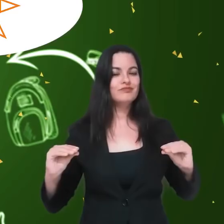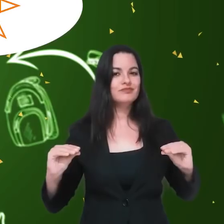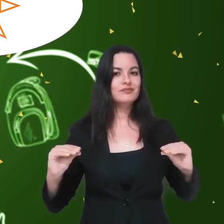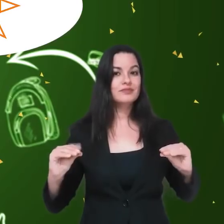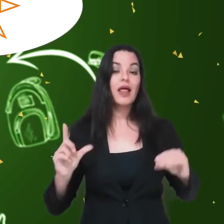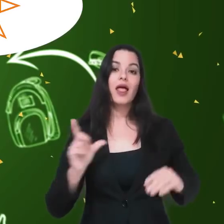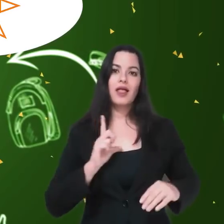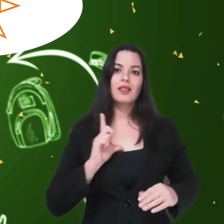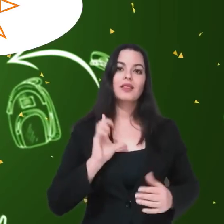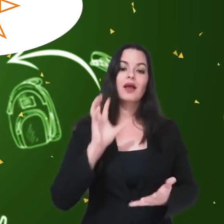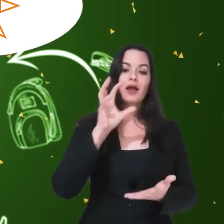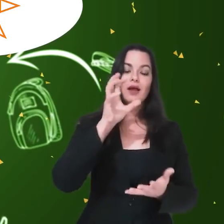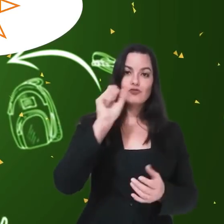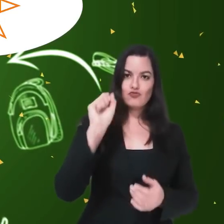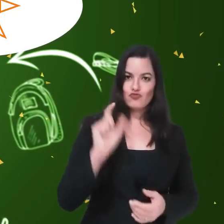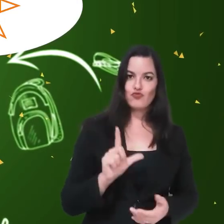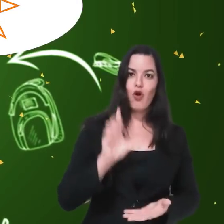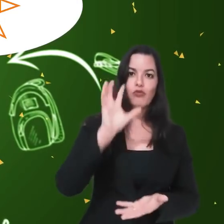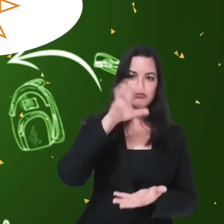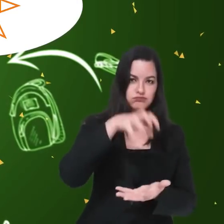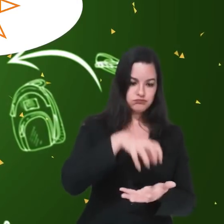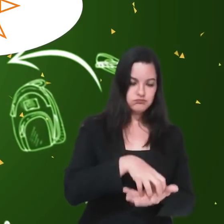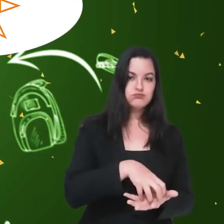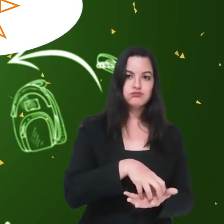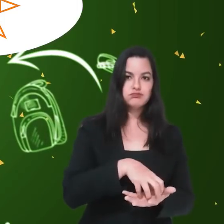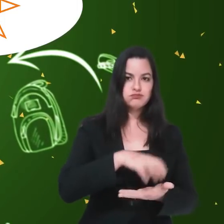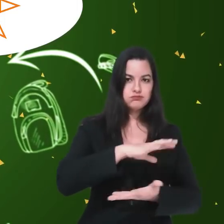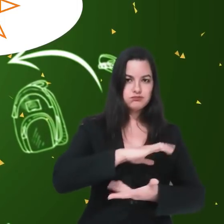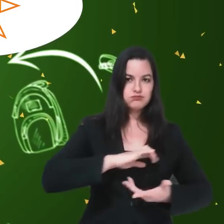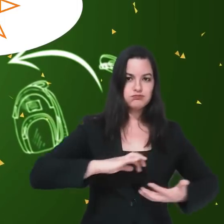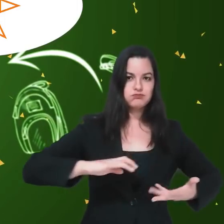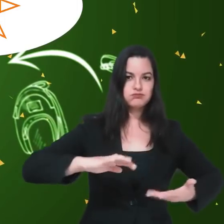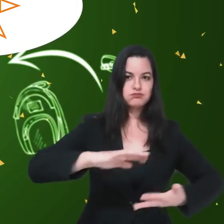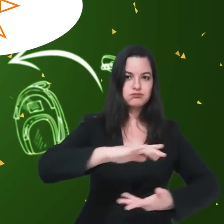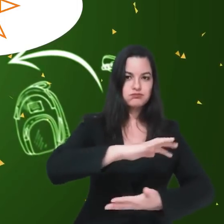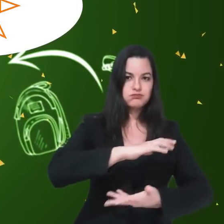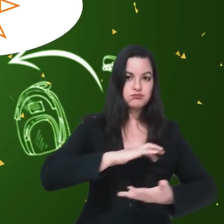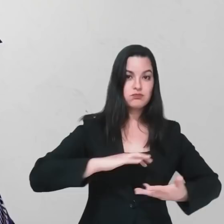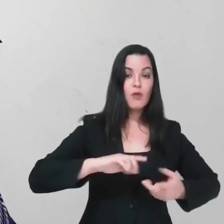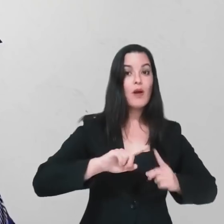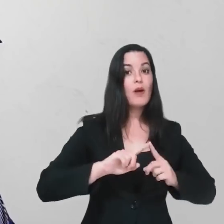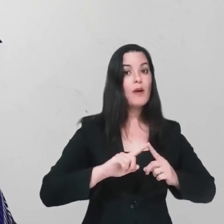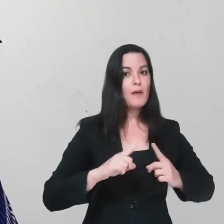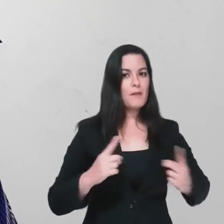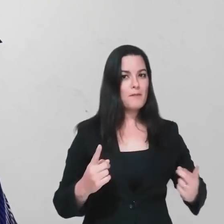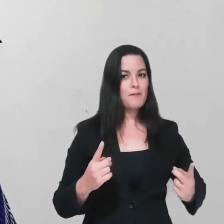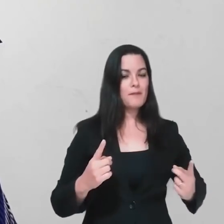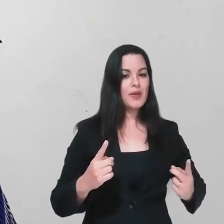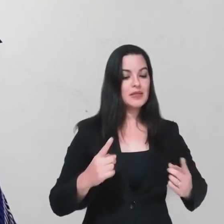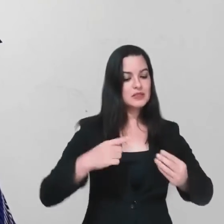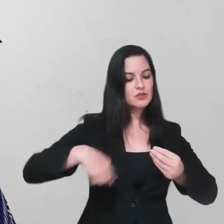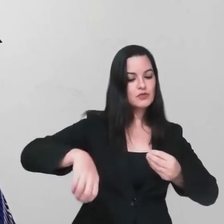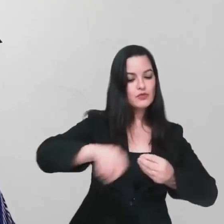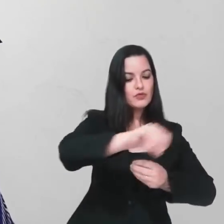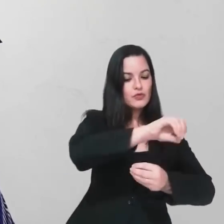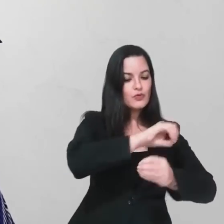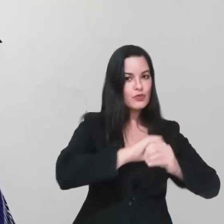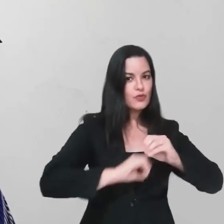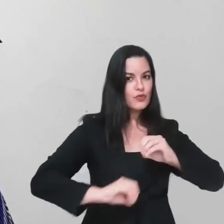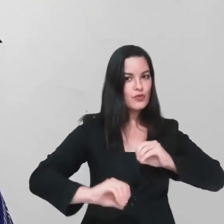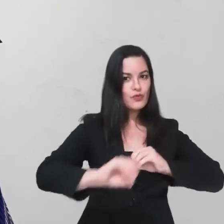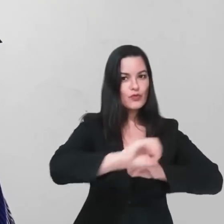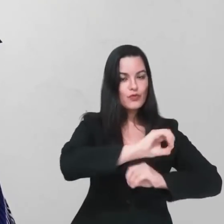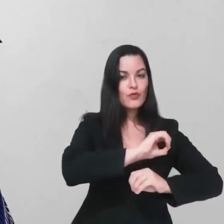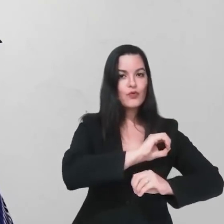Sol no centro do universo e em torno dele a Terra está girando. Vamos olhar com mais